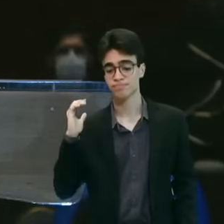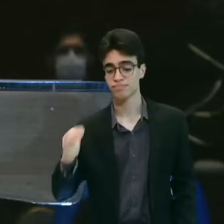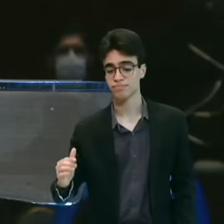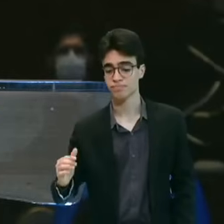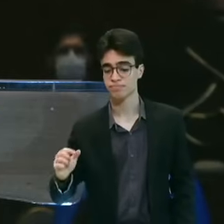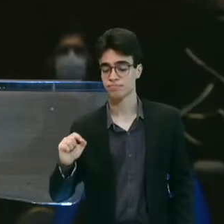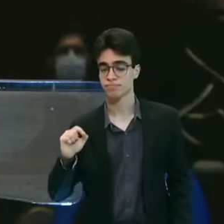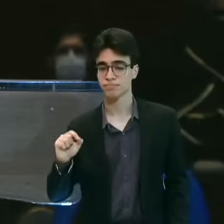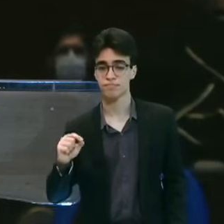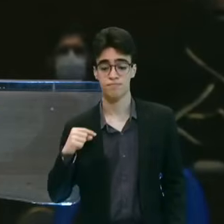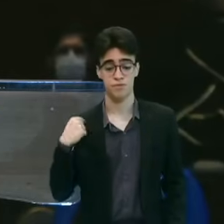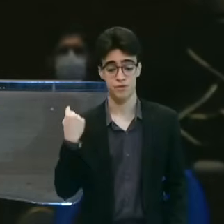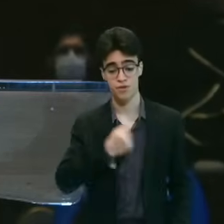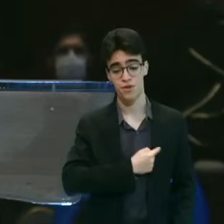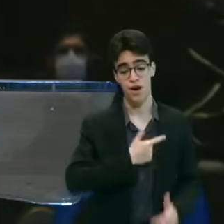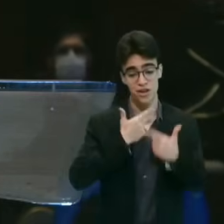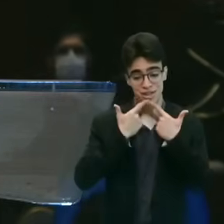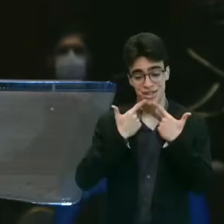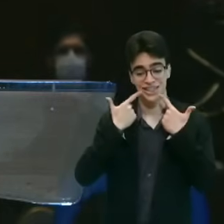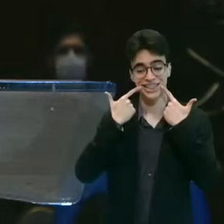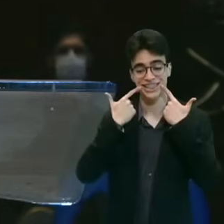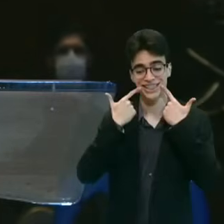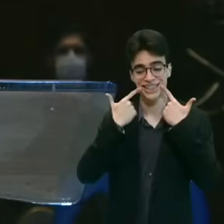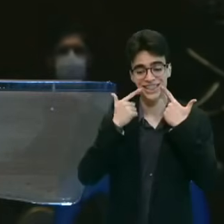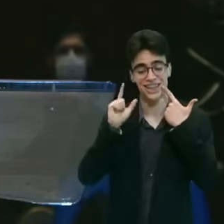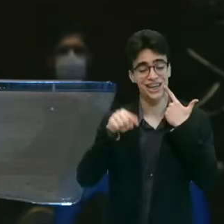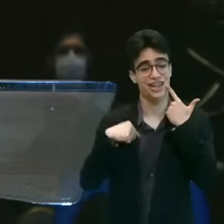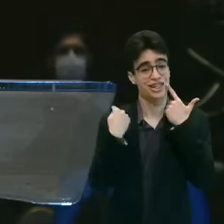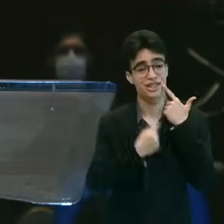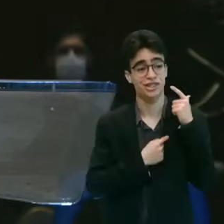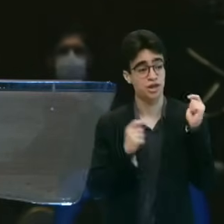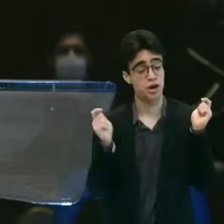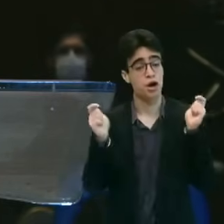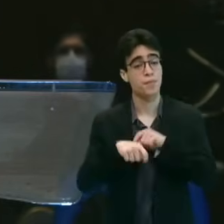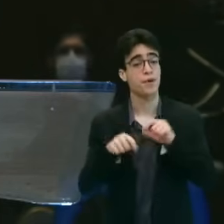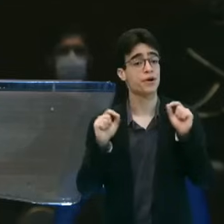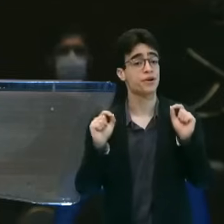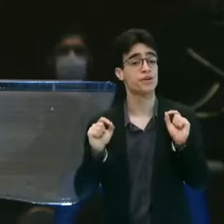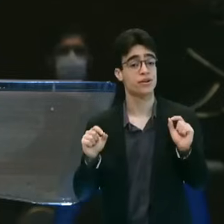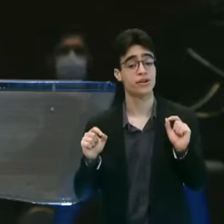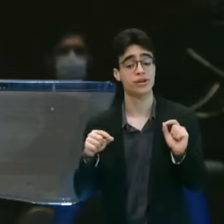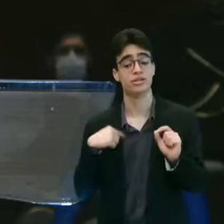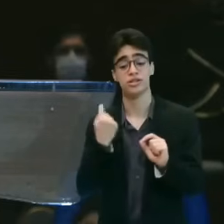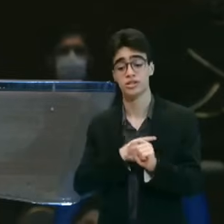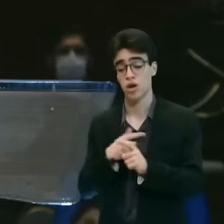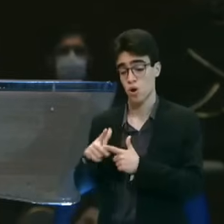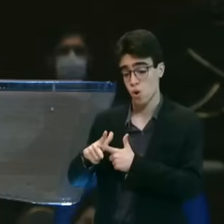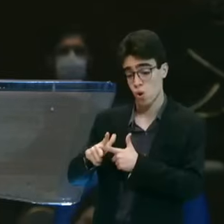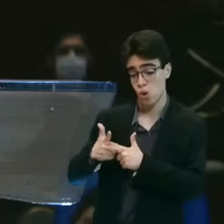nosso sorriso vem da capacidade que temos de consertar,